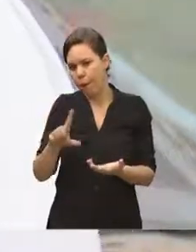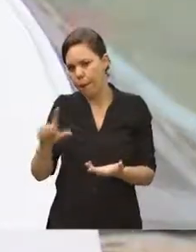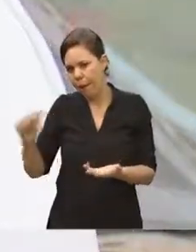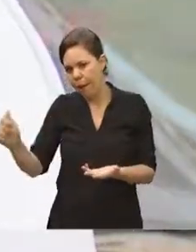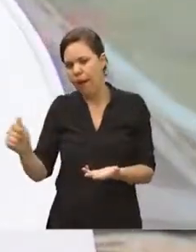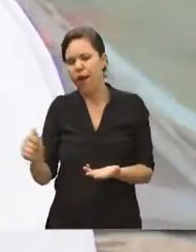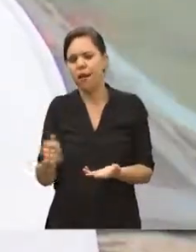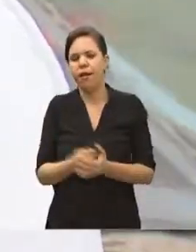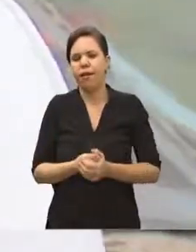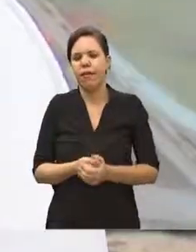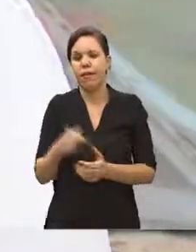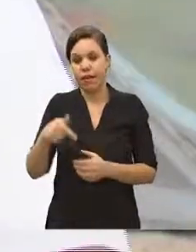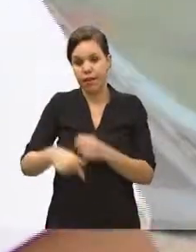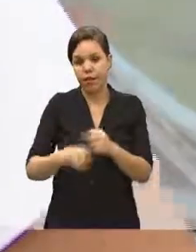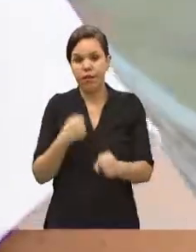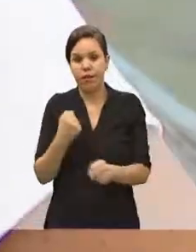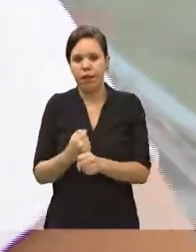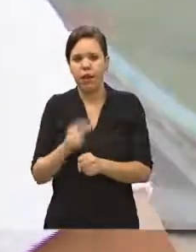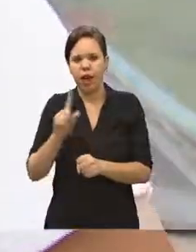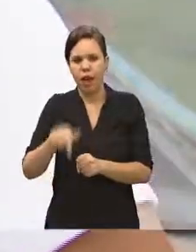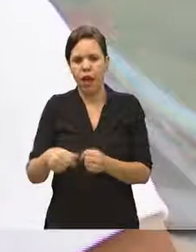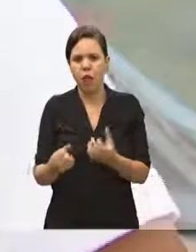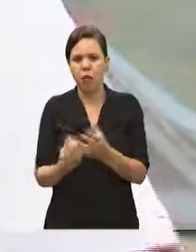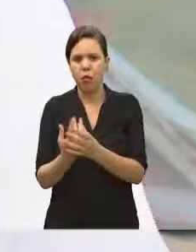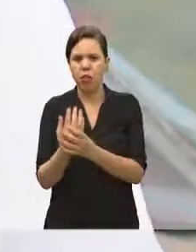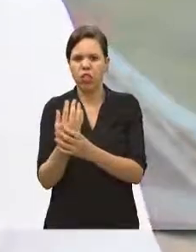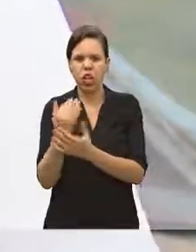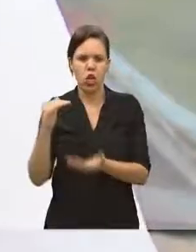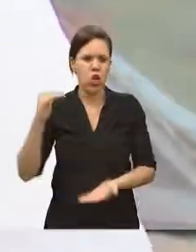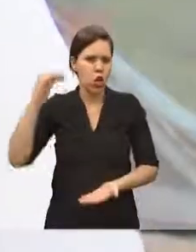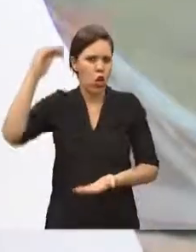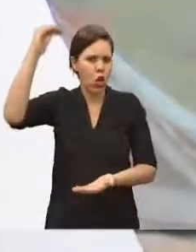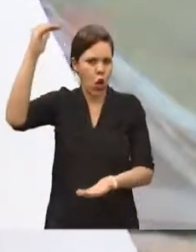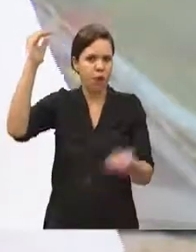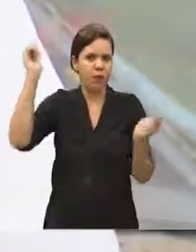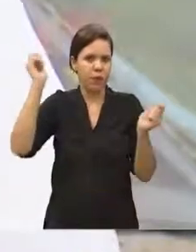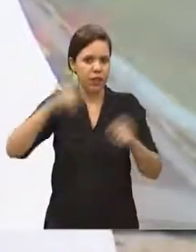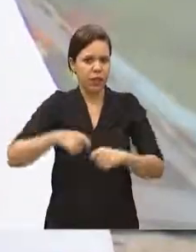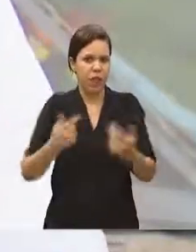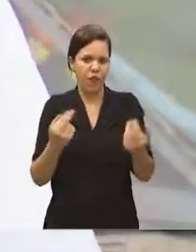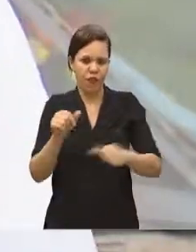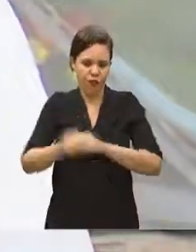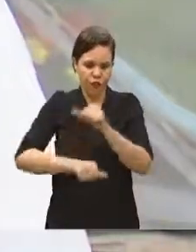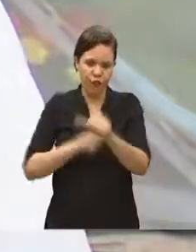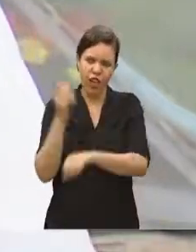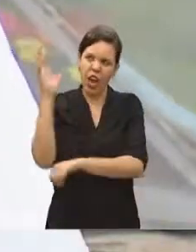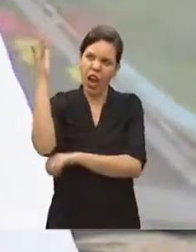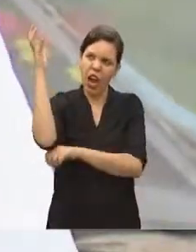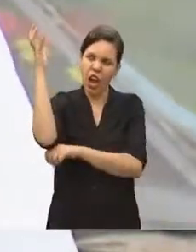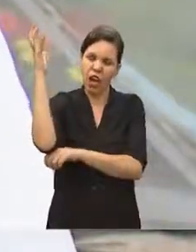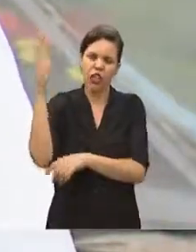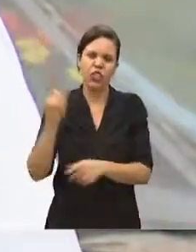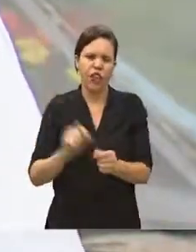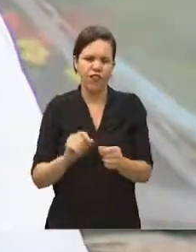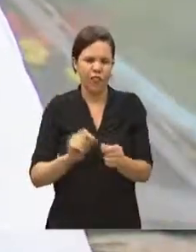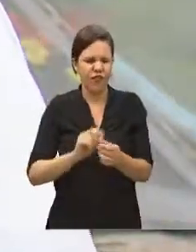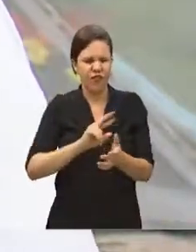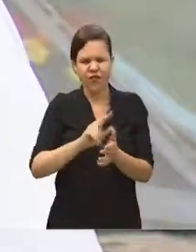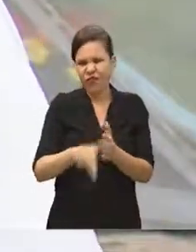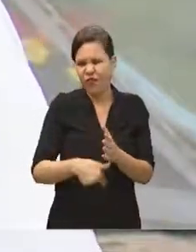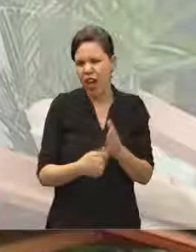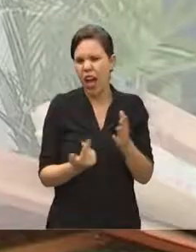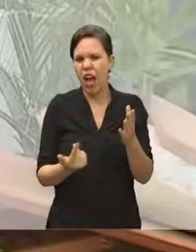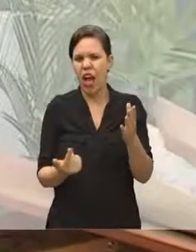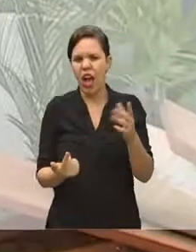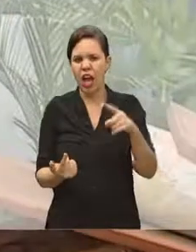bromélia imperial esse ano, que é uma planta imensa, e de árvores, né? Já fiz de ficus, de